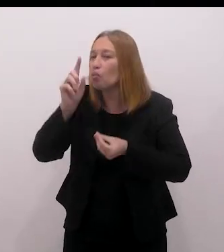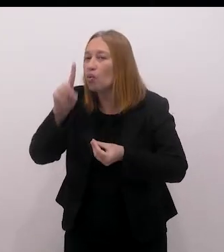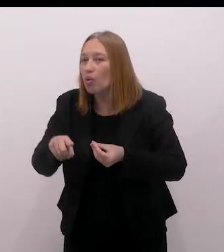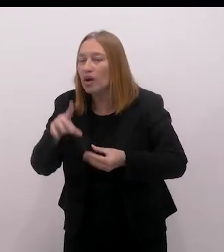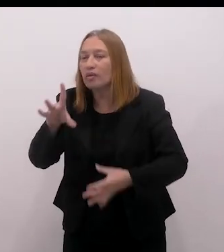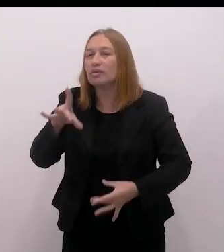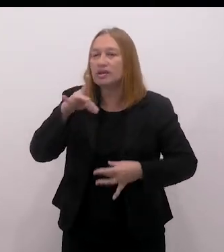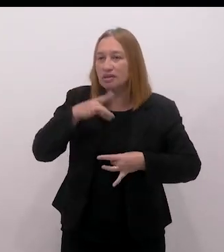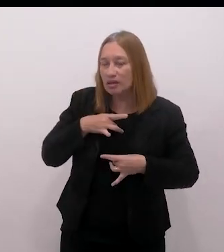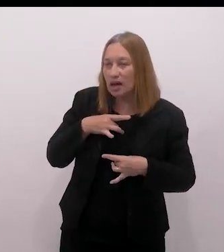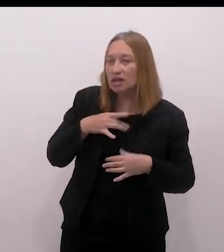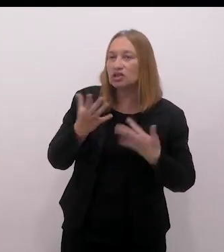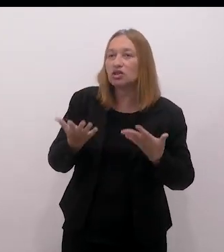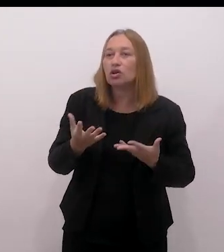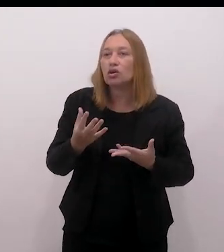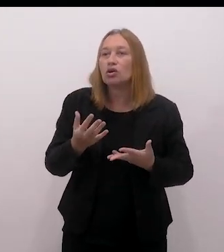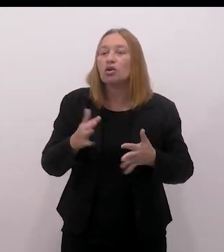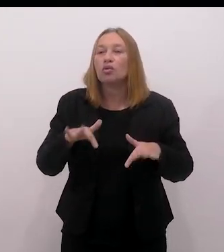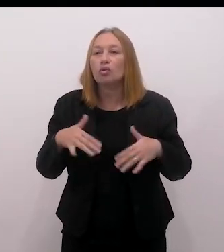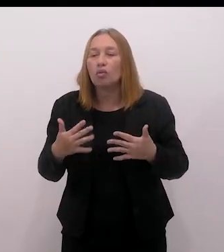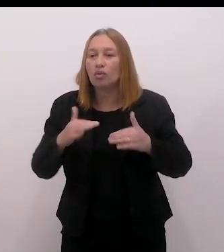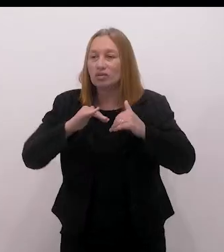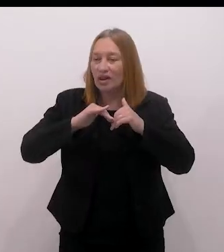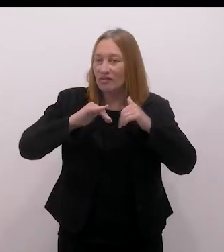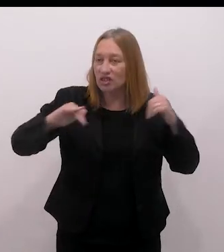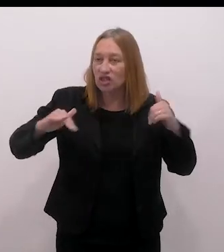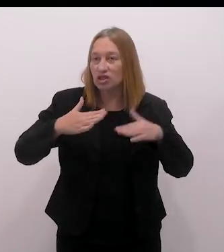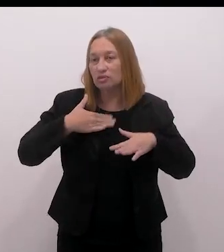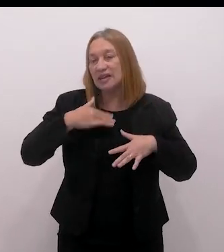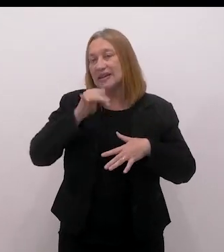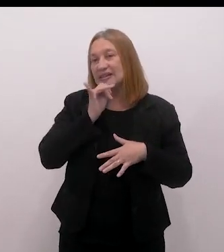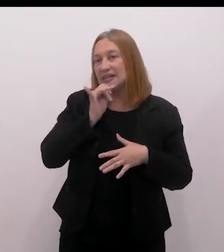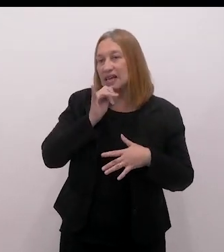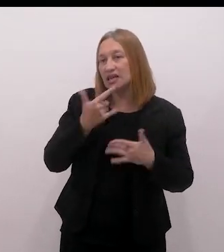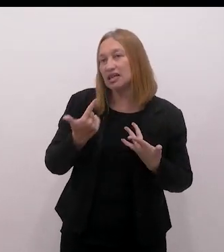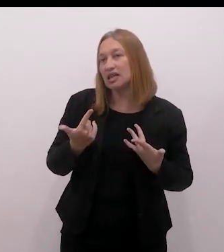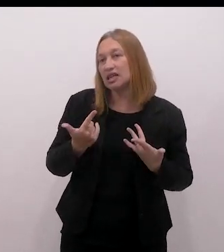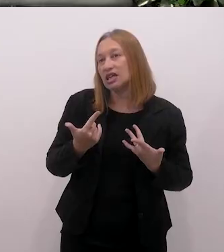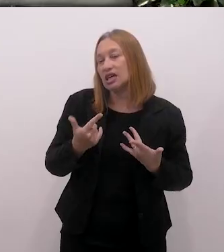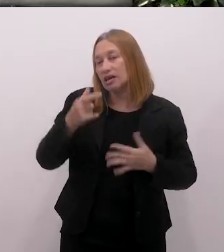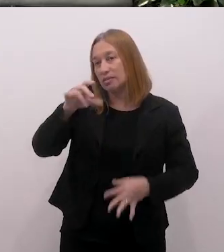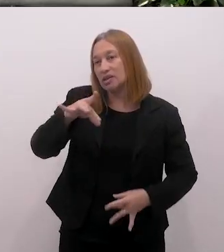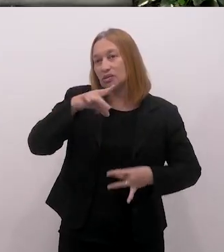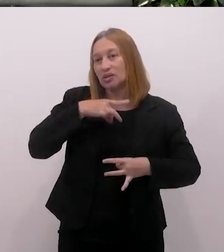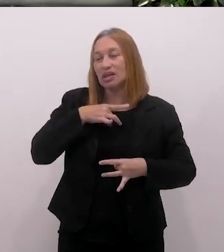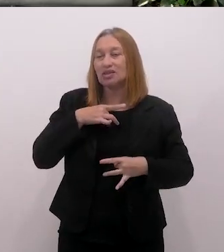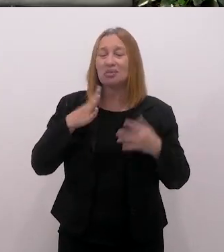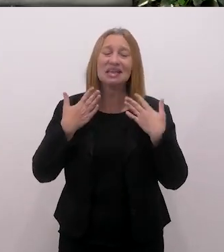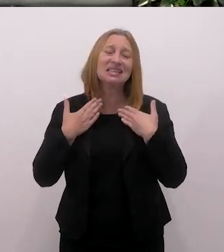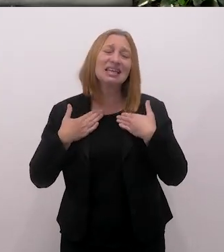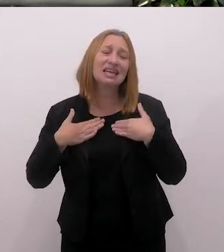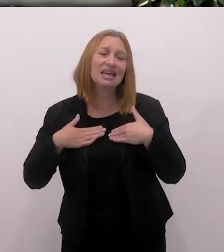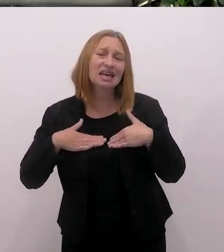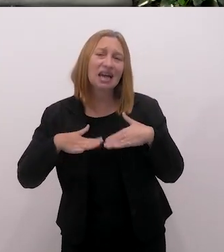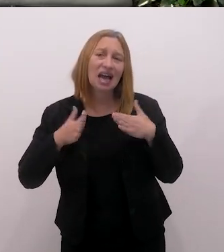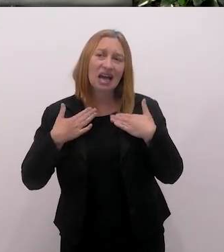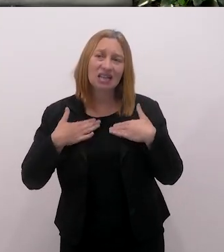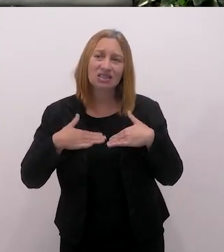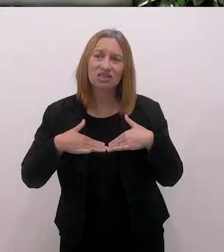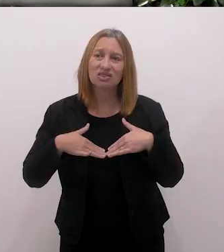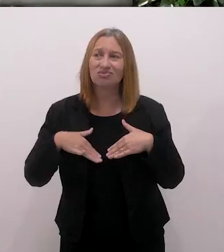energia, de como é aquele personagem assim, assado. Quando tem que ser muito distante de mim, né? Por exemplo, personagens que são